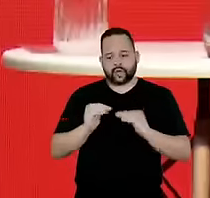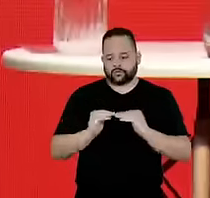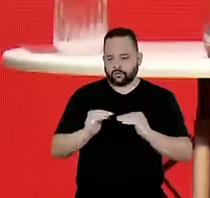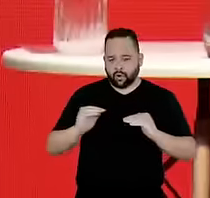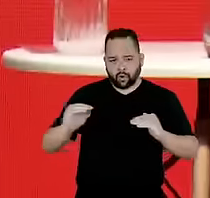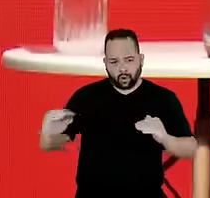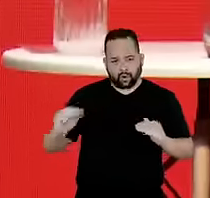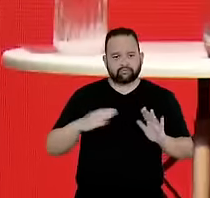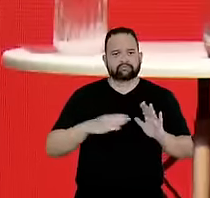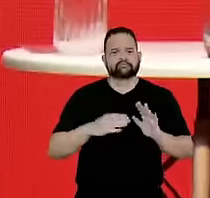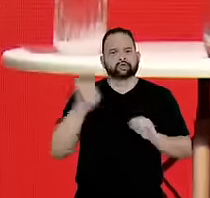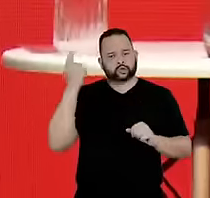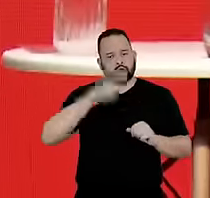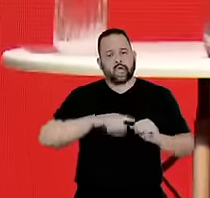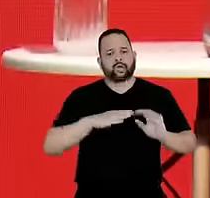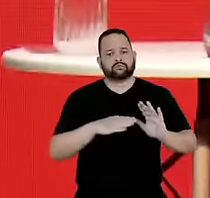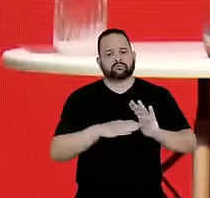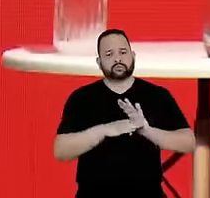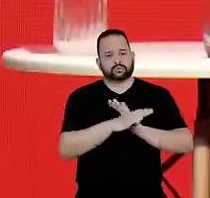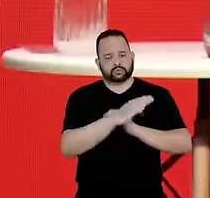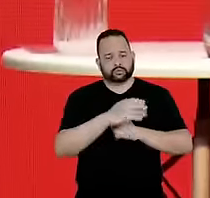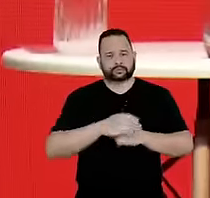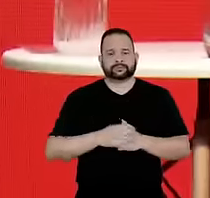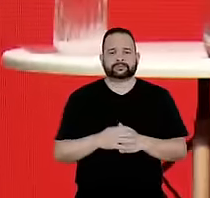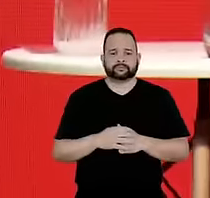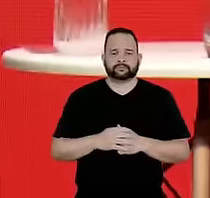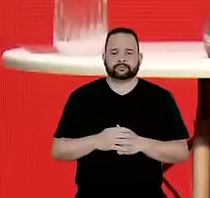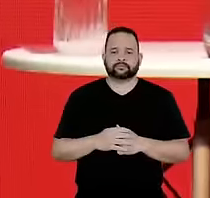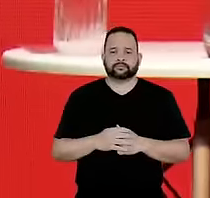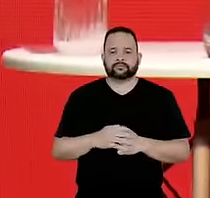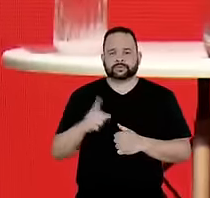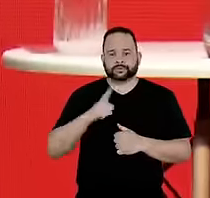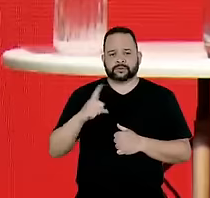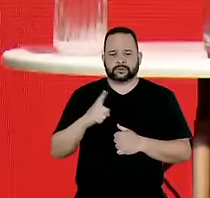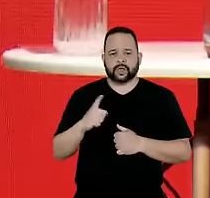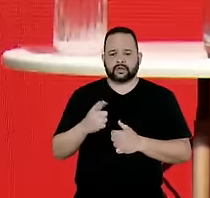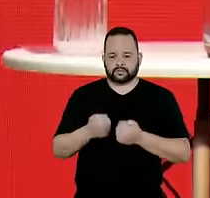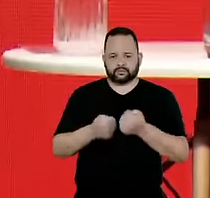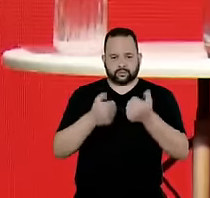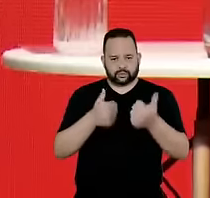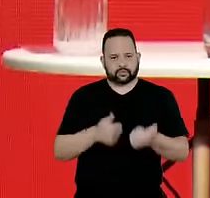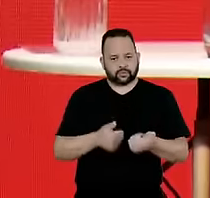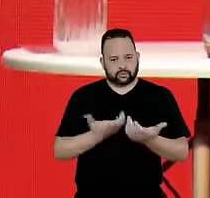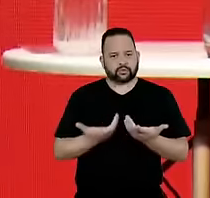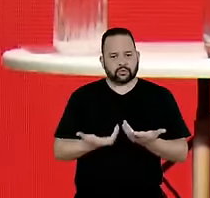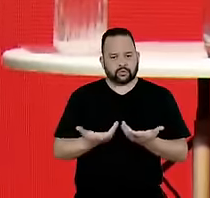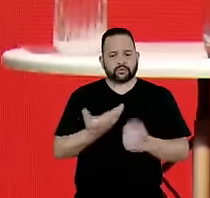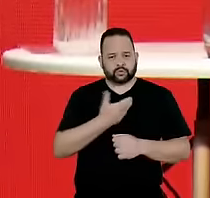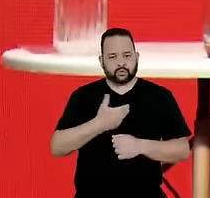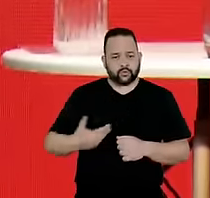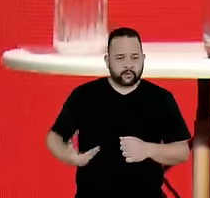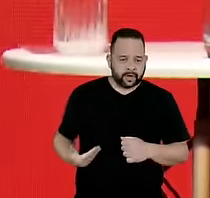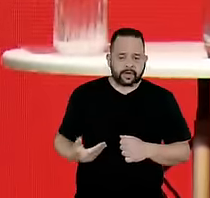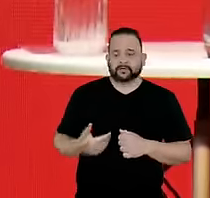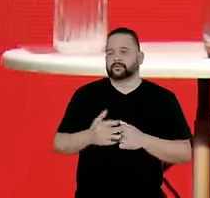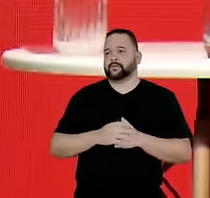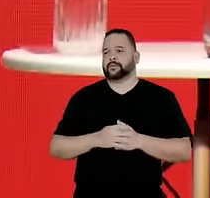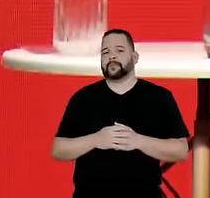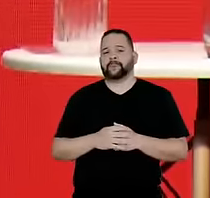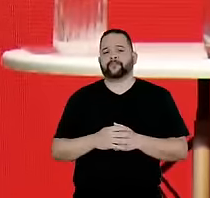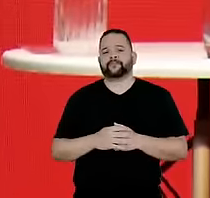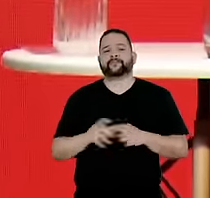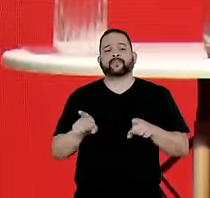no no na baixa renda né que tem eh subsídios mas outras que não e a gente também